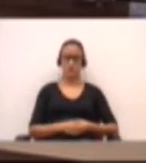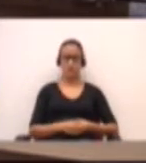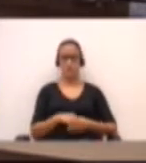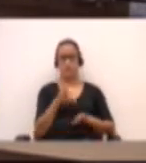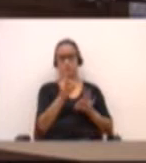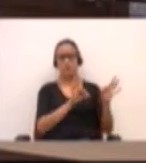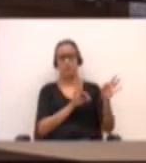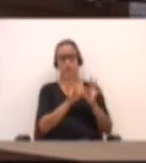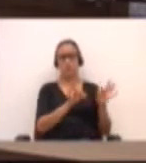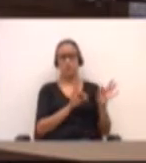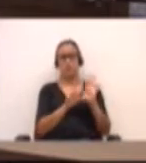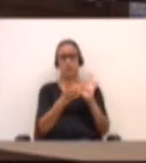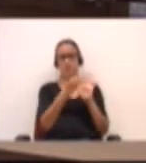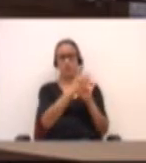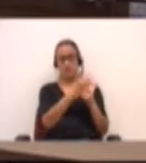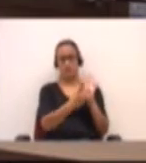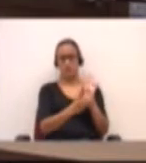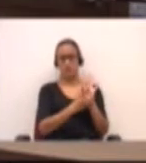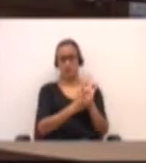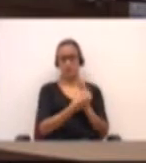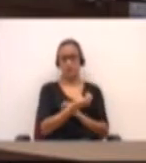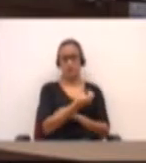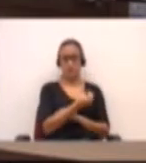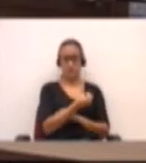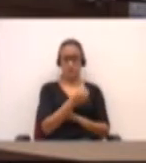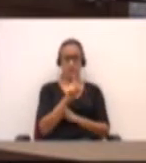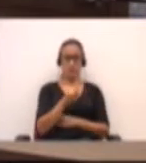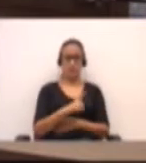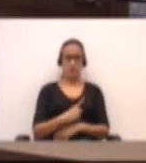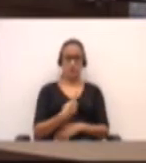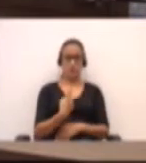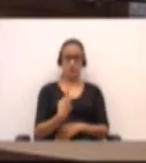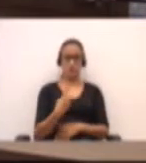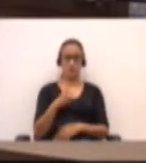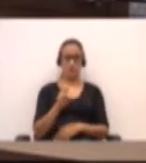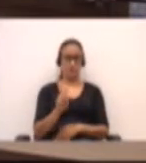Projeto de Decreto Legislativo número 6/2015.